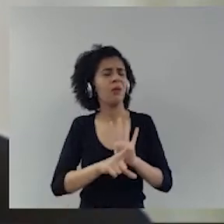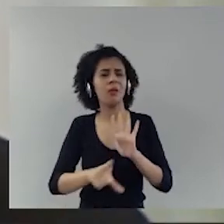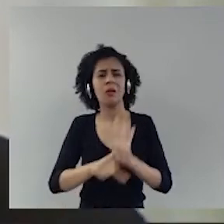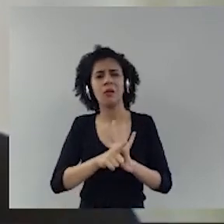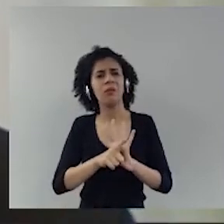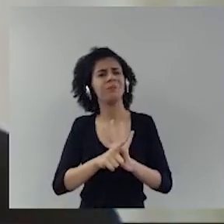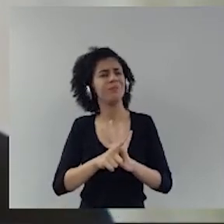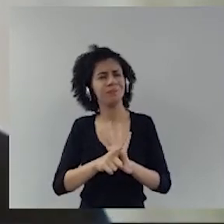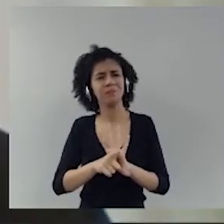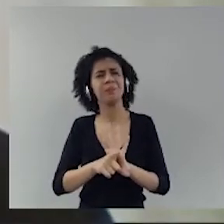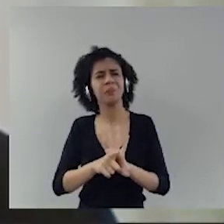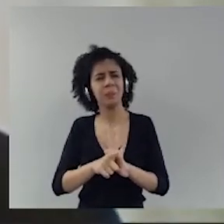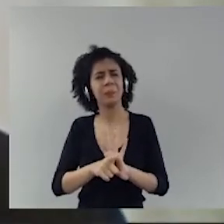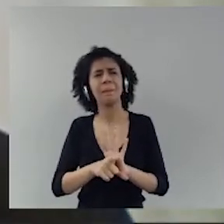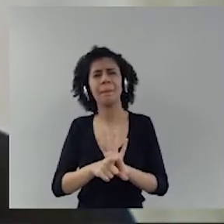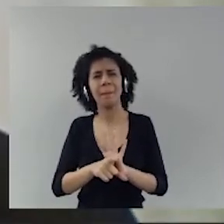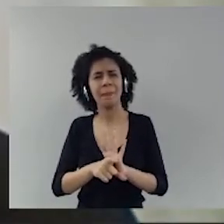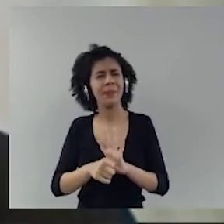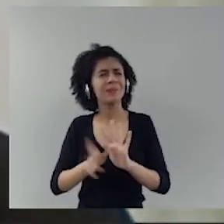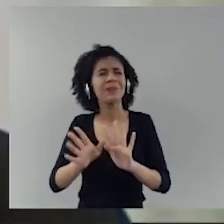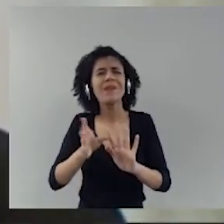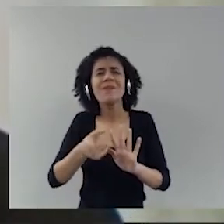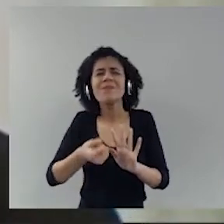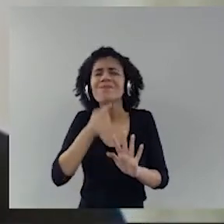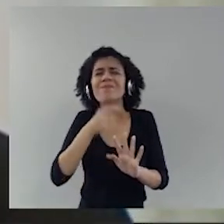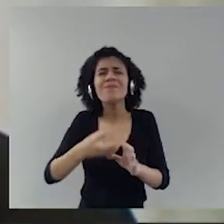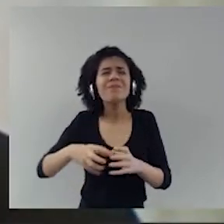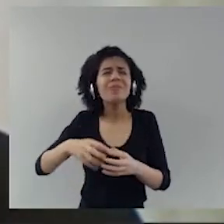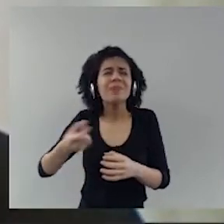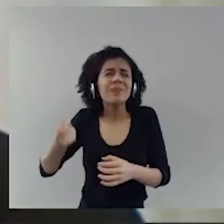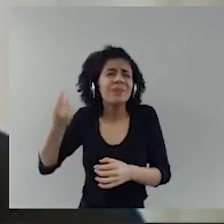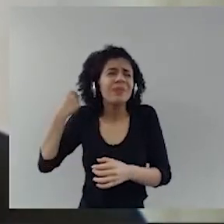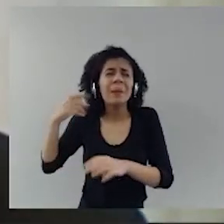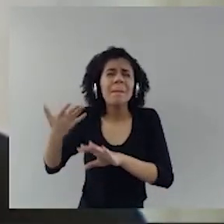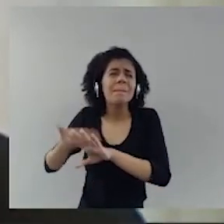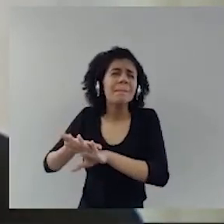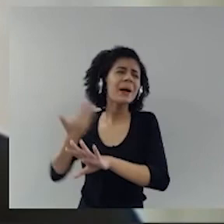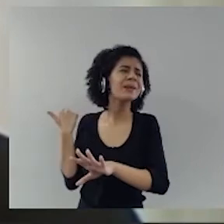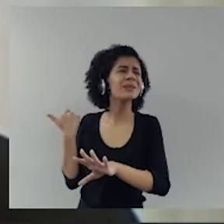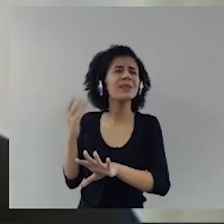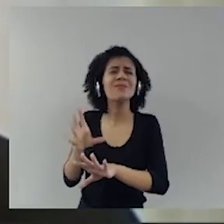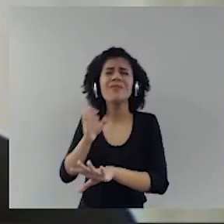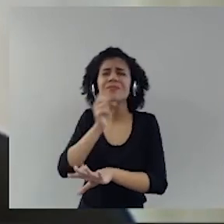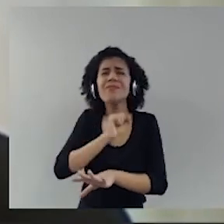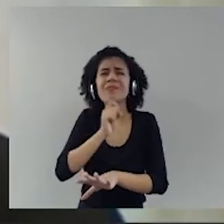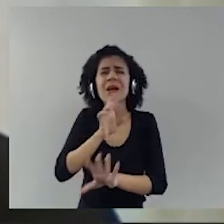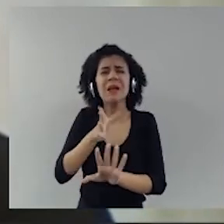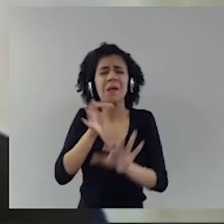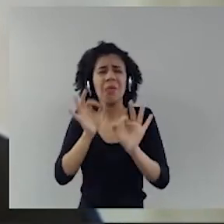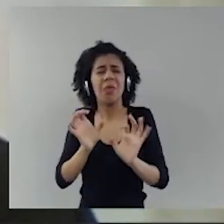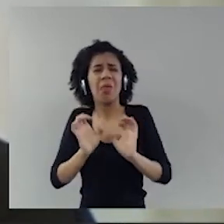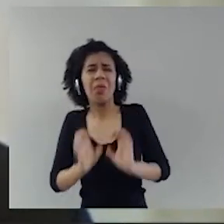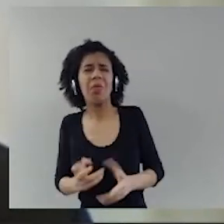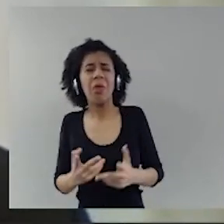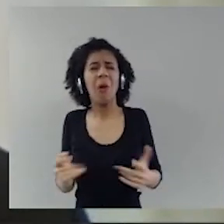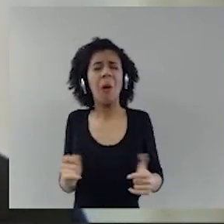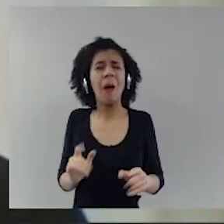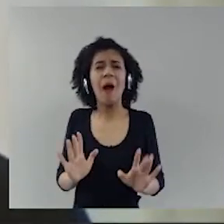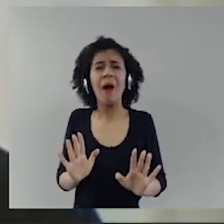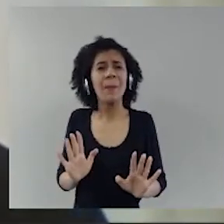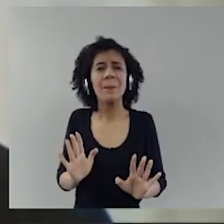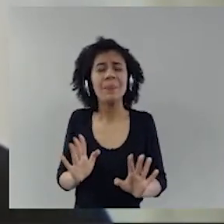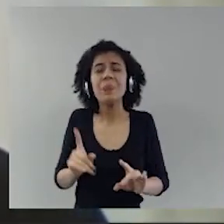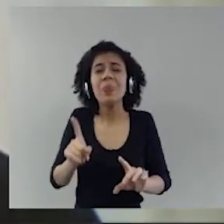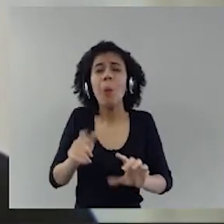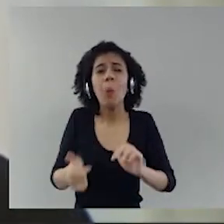era uma lei vetusta é uma lei ultrapassada é uma lei extremamente formalista e que